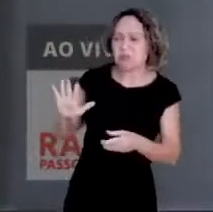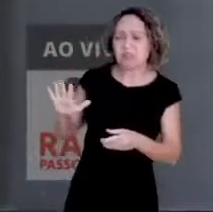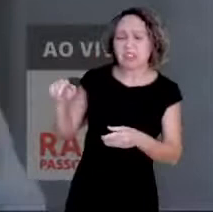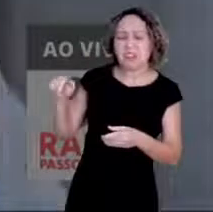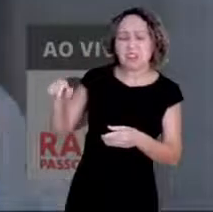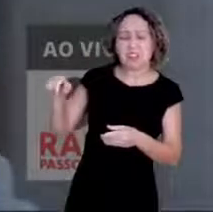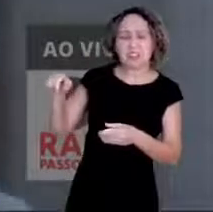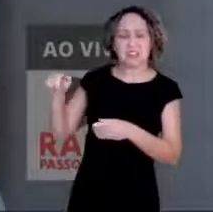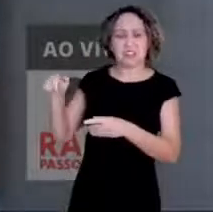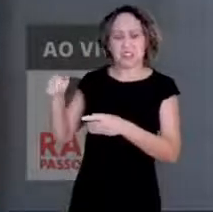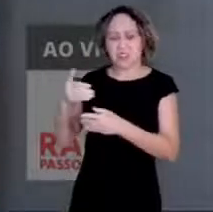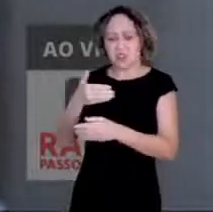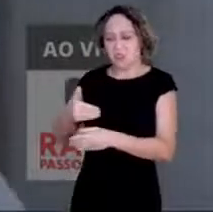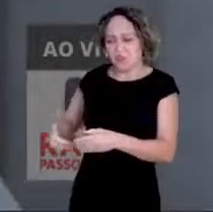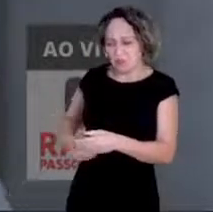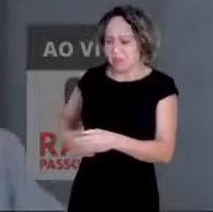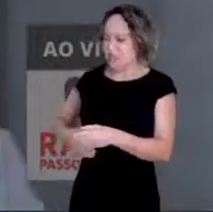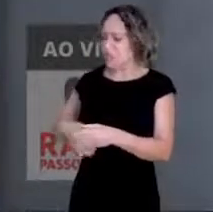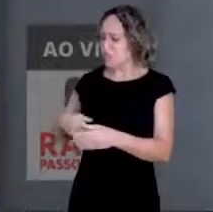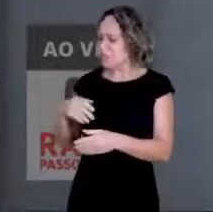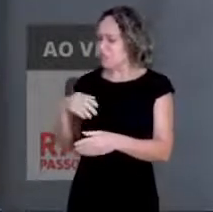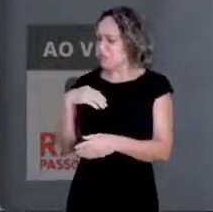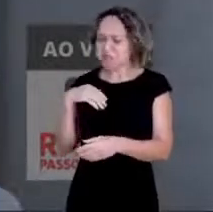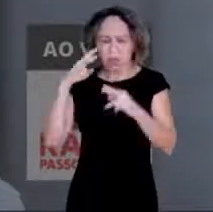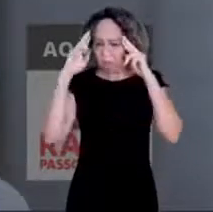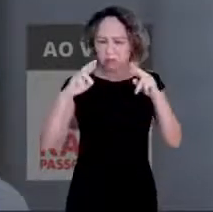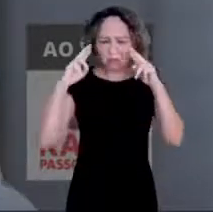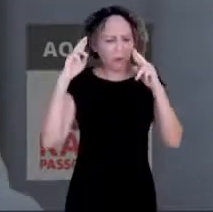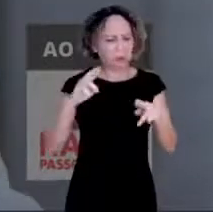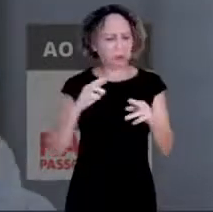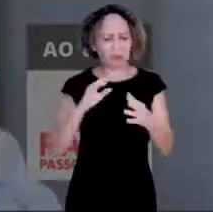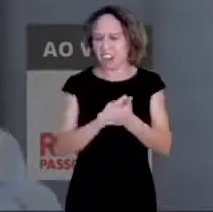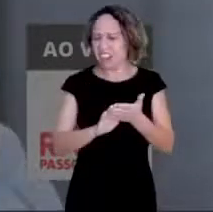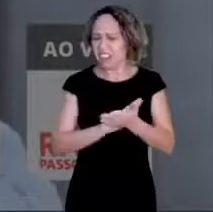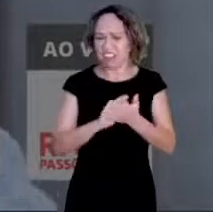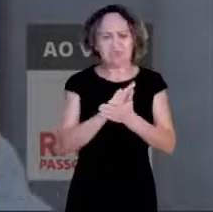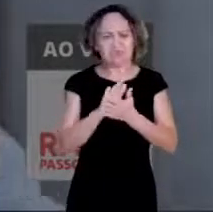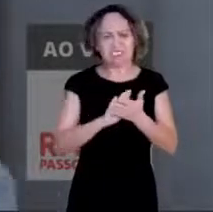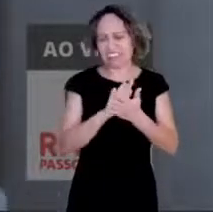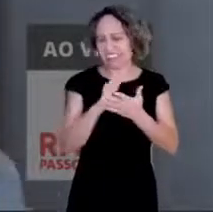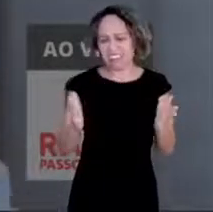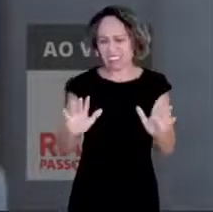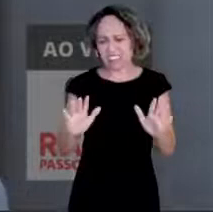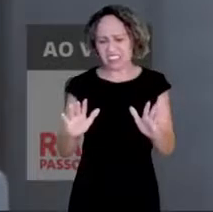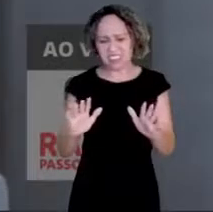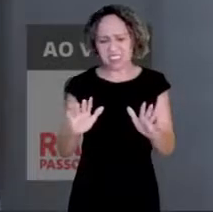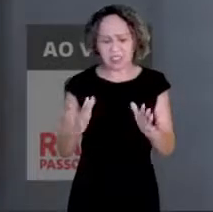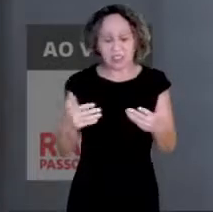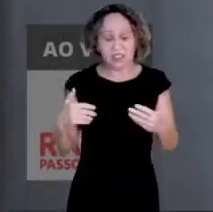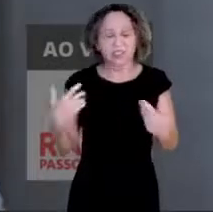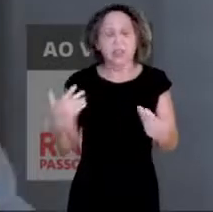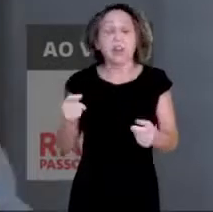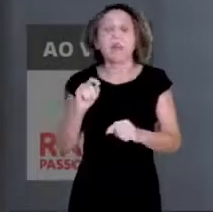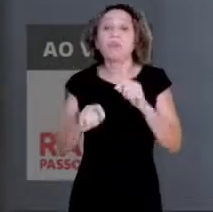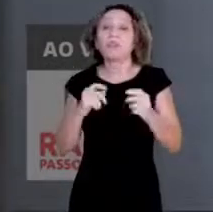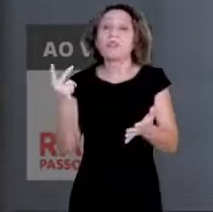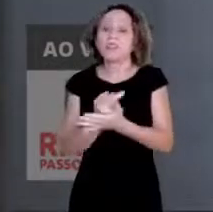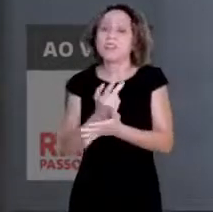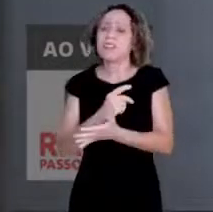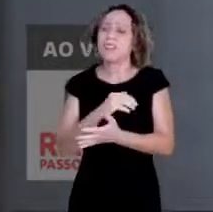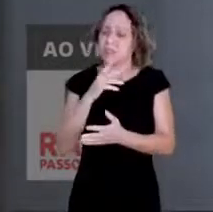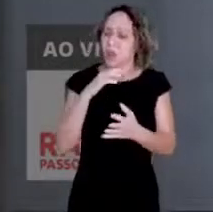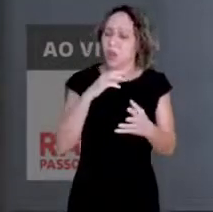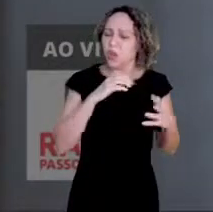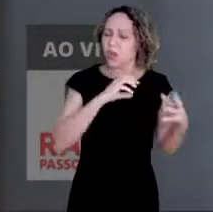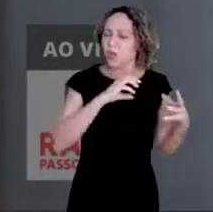se eu perguntar para vocês qual é a obra que esse governo fez nessa região, nesses quase 4 anos, vocês não saberão dizer